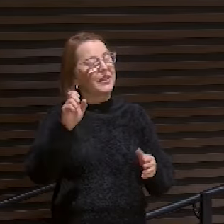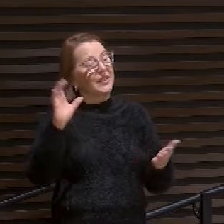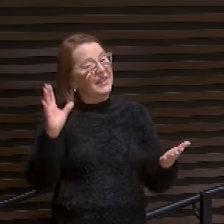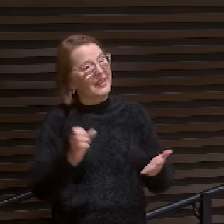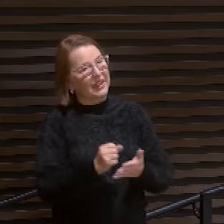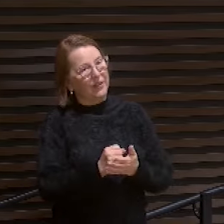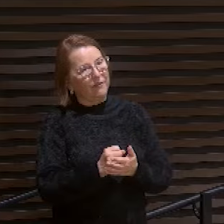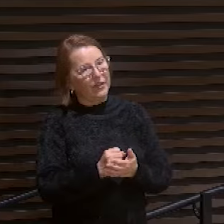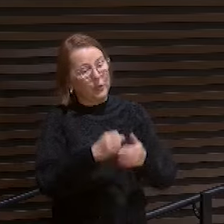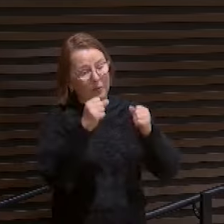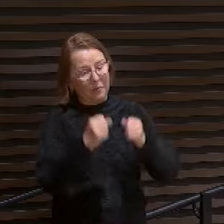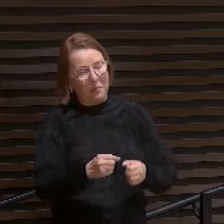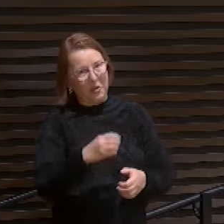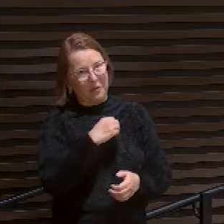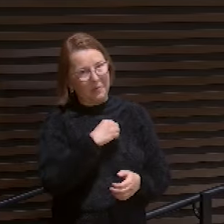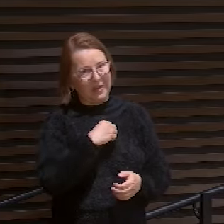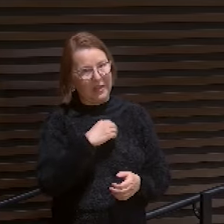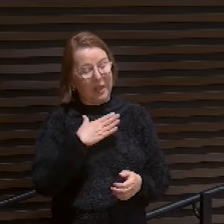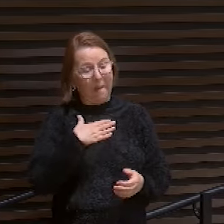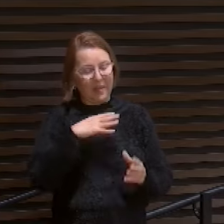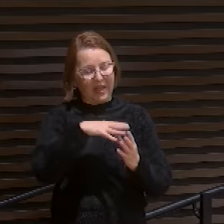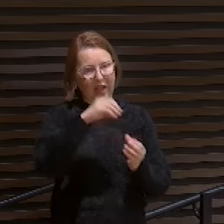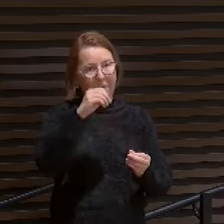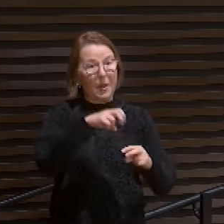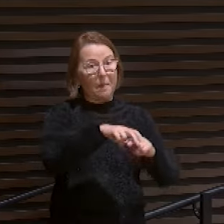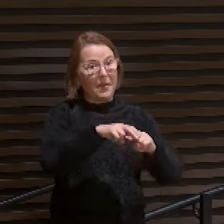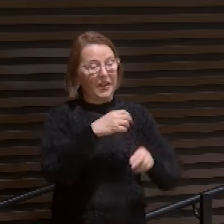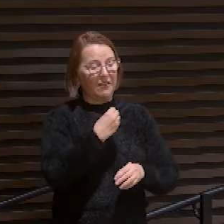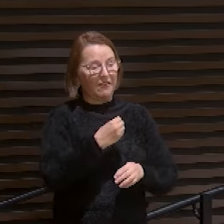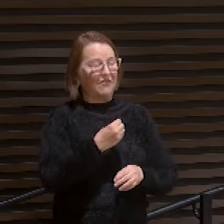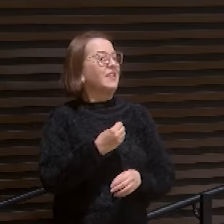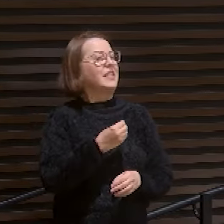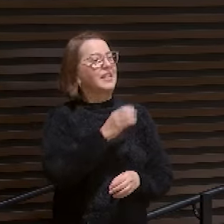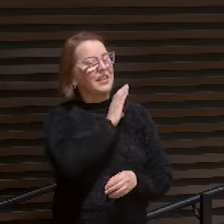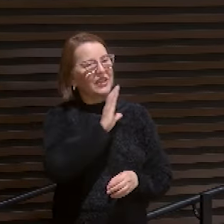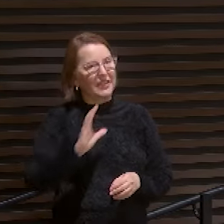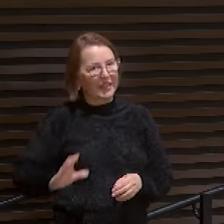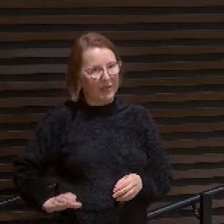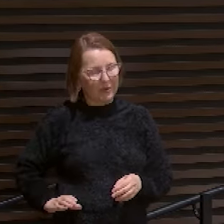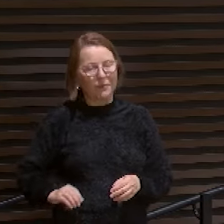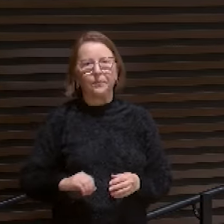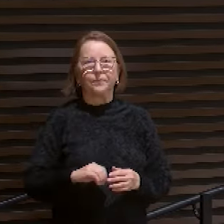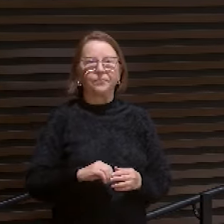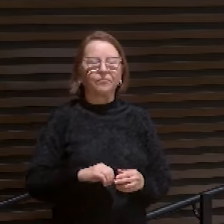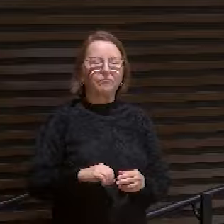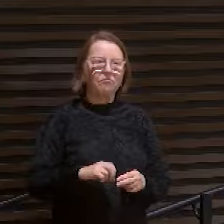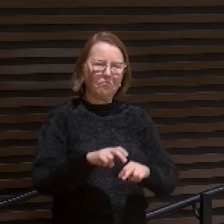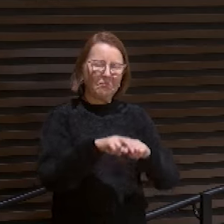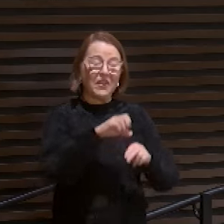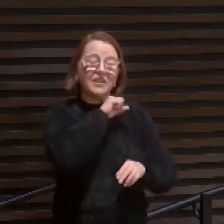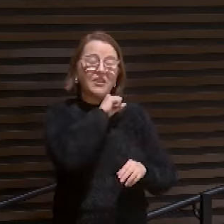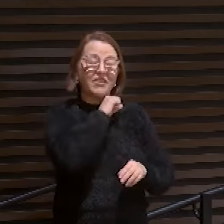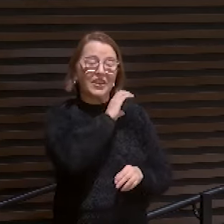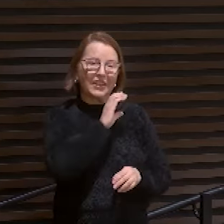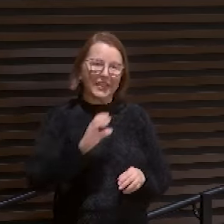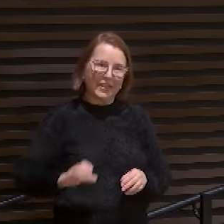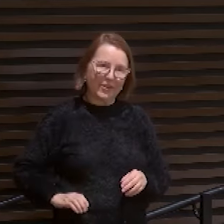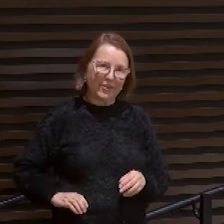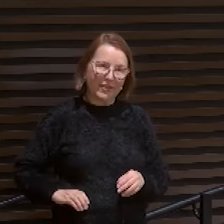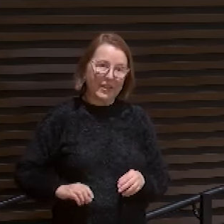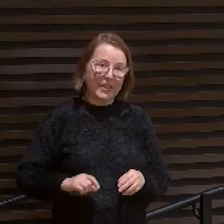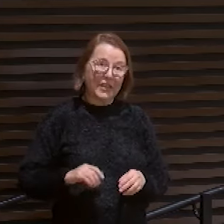minha alma, pela vida de Cristo, ali pelo sacrifício de Cristo, aqui pela vida de Cristo, e eu serei